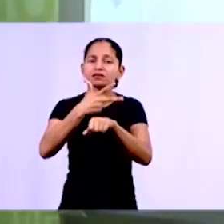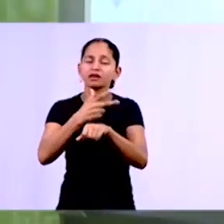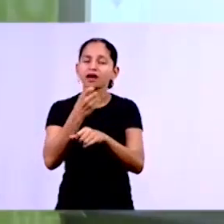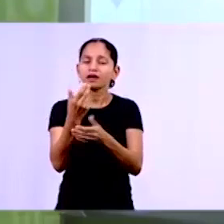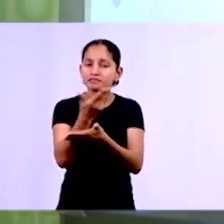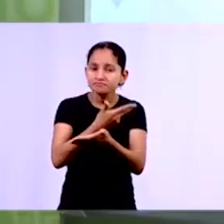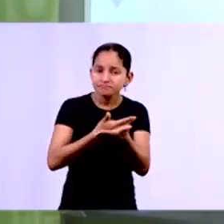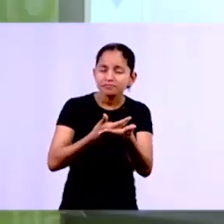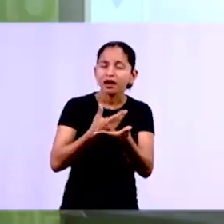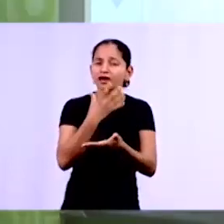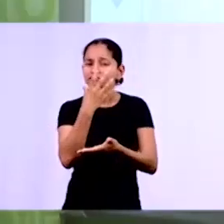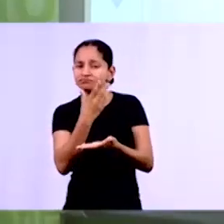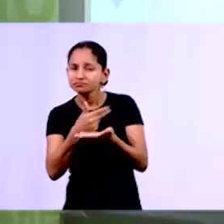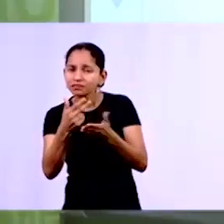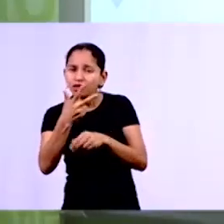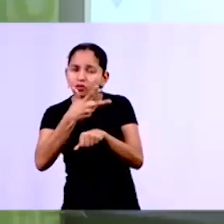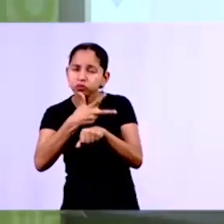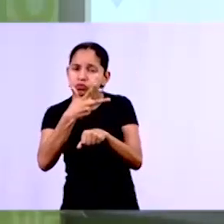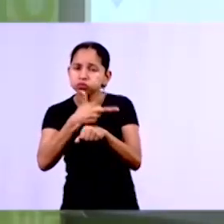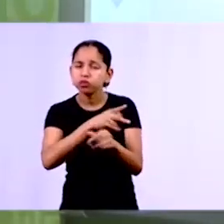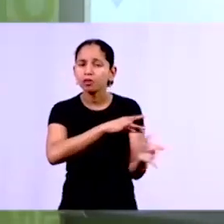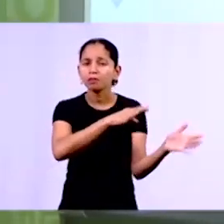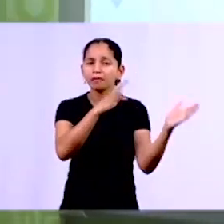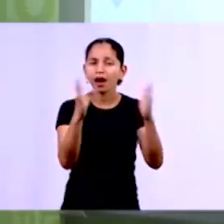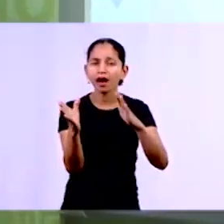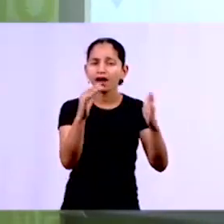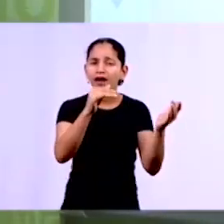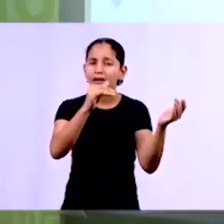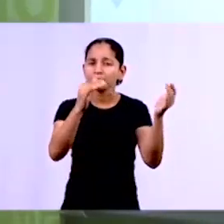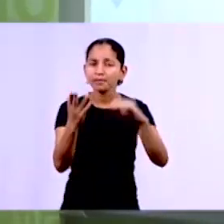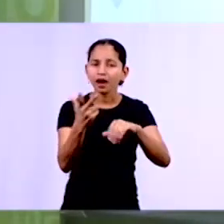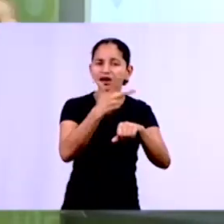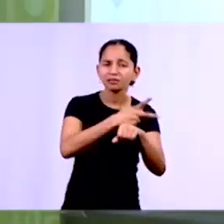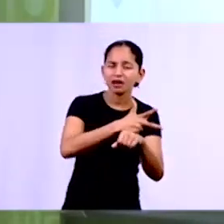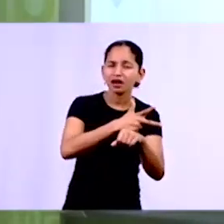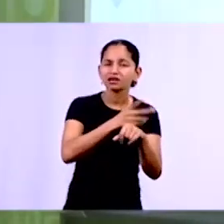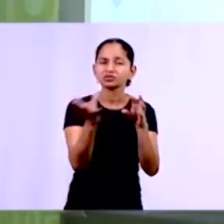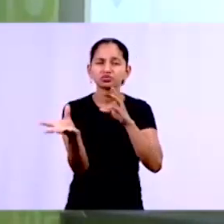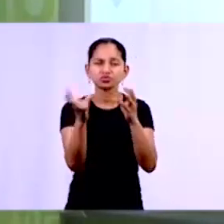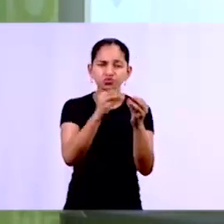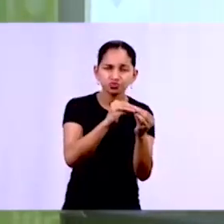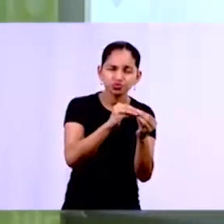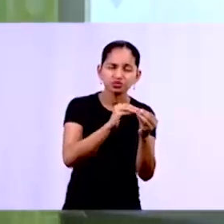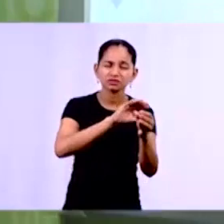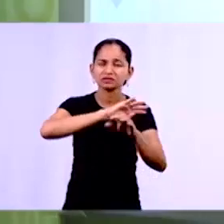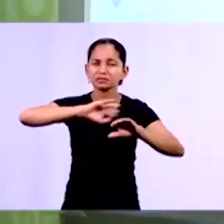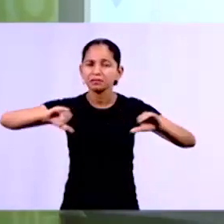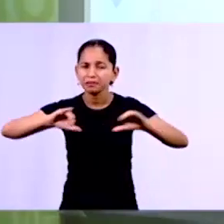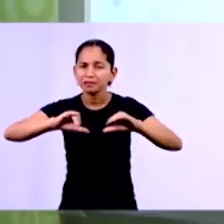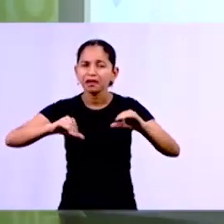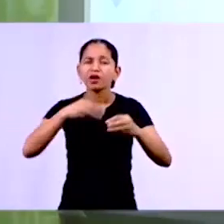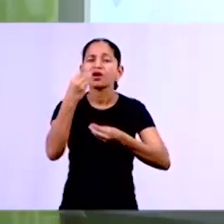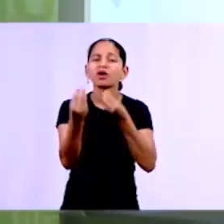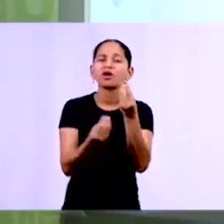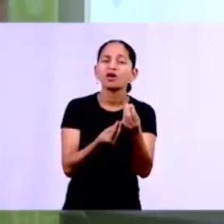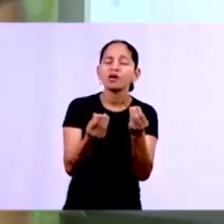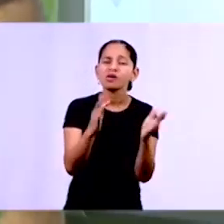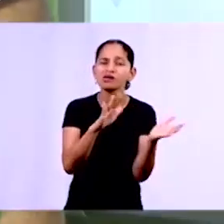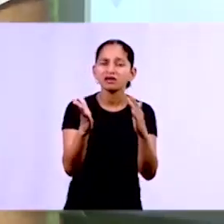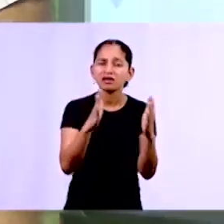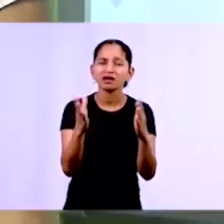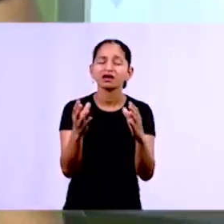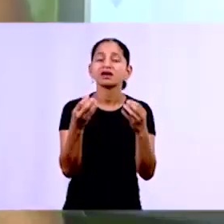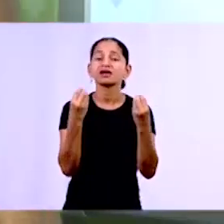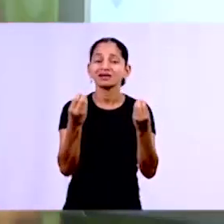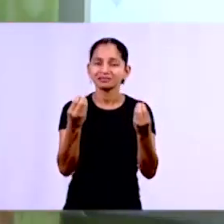imagem, né? Imagina ficar editando vídeo, cortando, juntando imagem, fazendo aquelas animações. Então a gente precisa